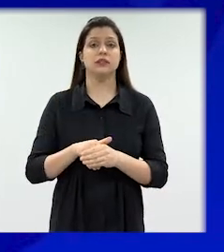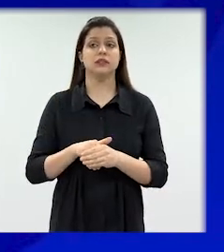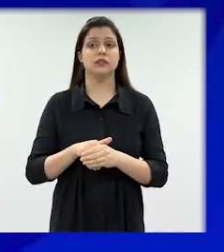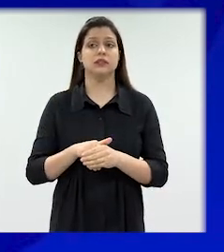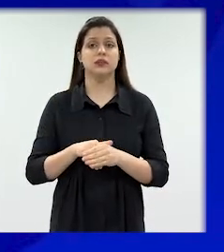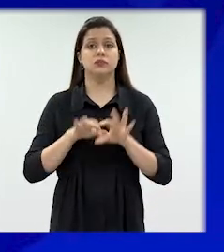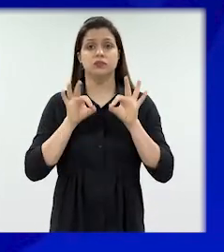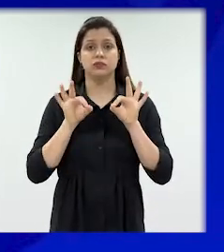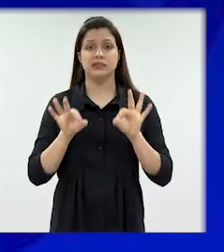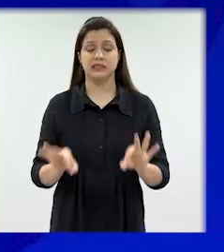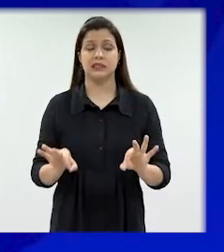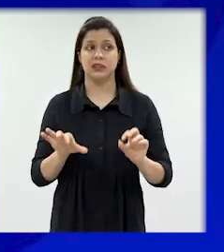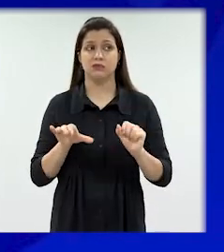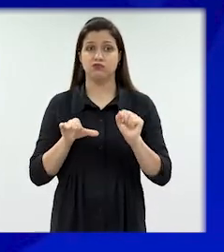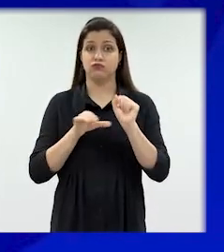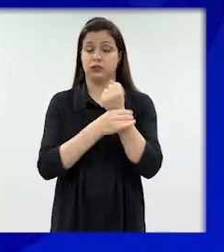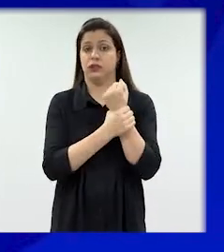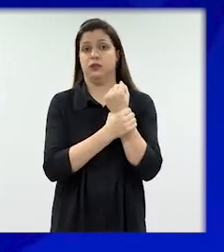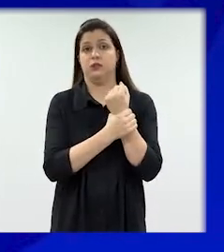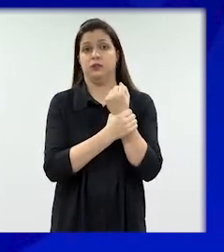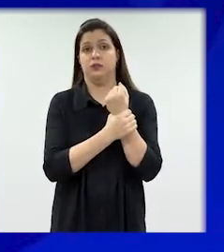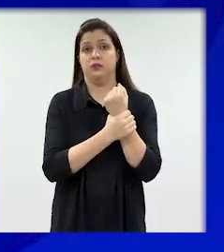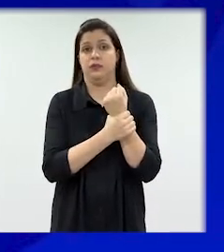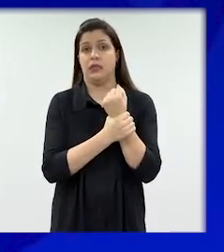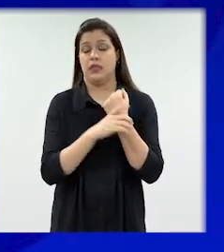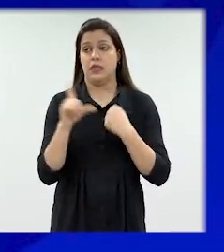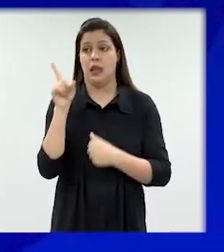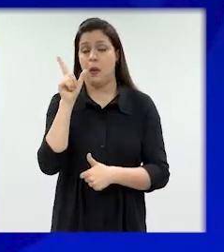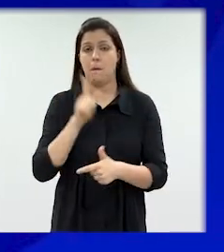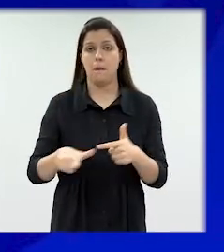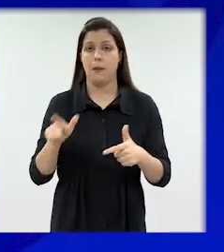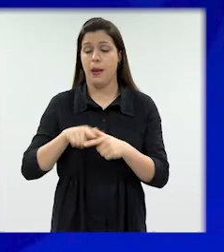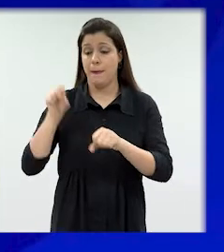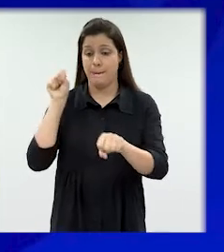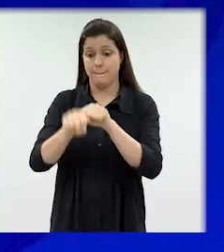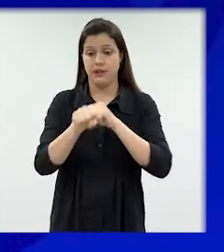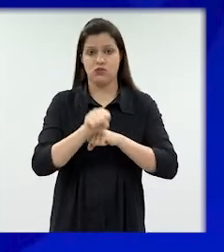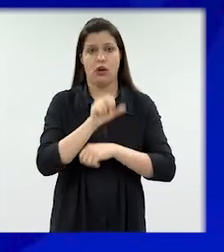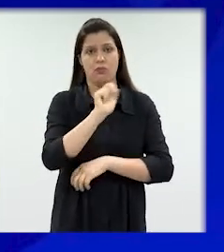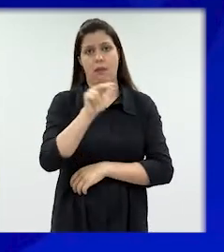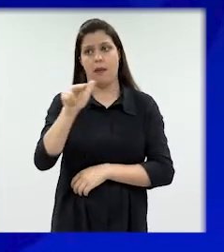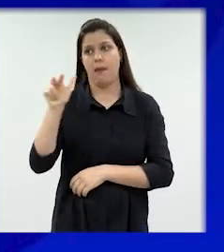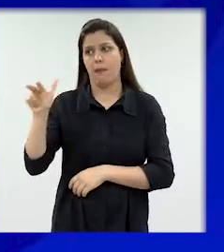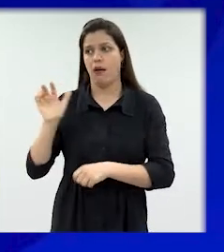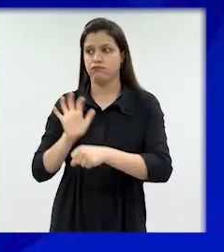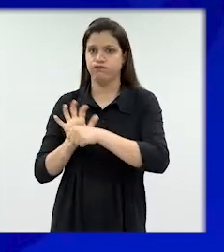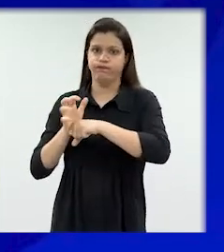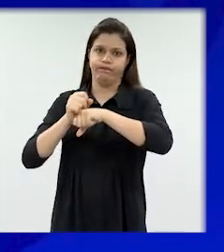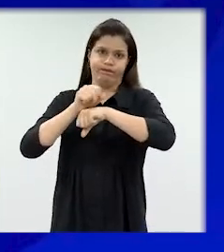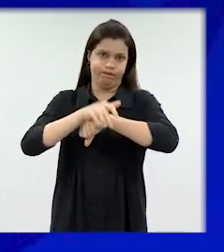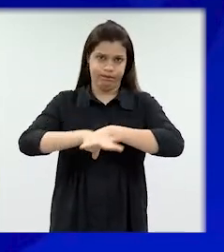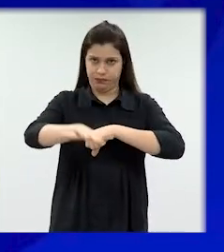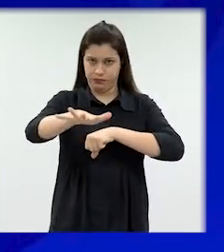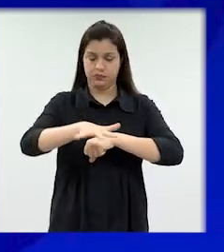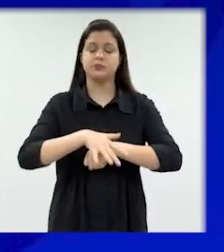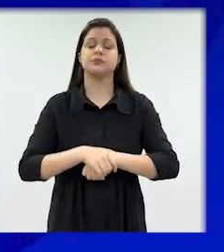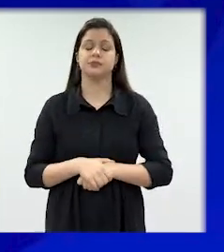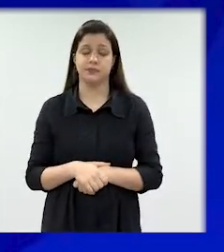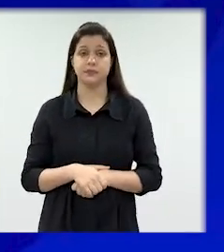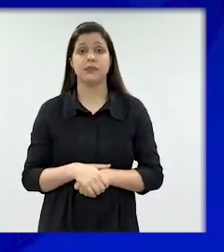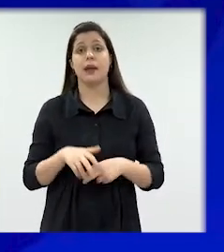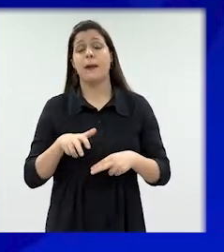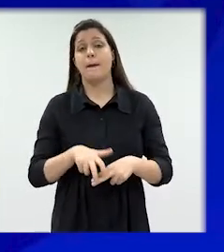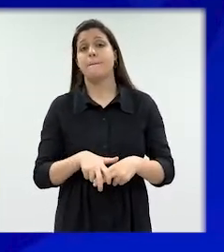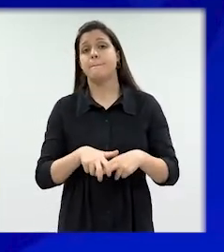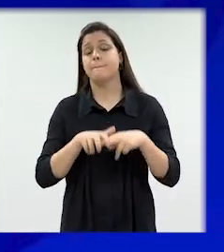uma forma que não houvesse qualquer risco à segurança dos eleitores, que a eleição não se transforme num foco de pandemia.